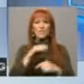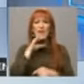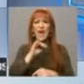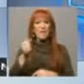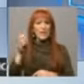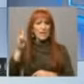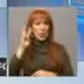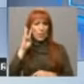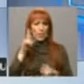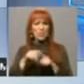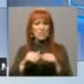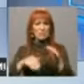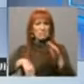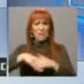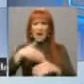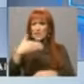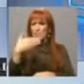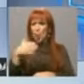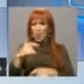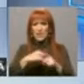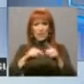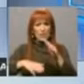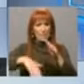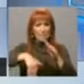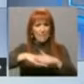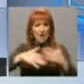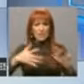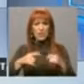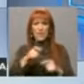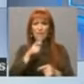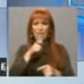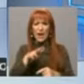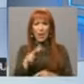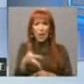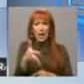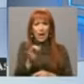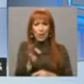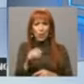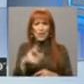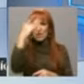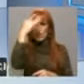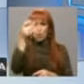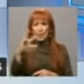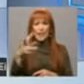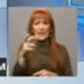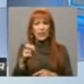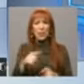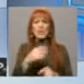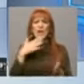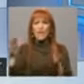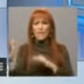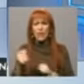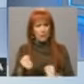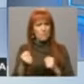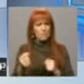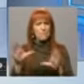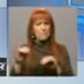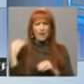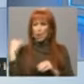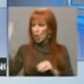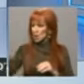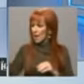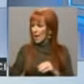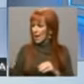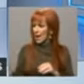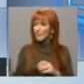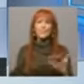e Beja a não ultrapassarem os 11 graus de temperatura máxima, Faro 14, Setúbal 13, o vento também mais intenso na costa